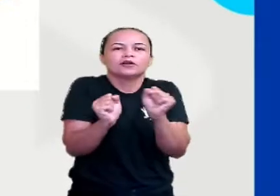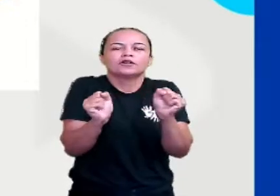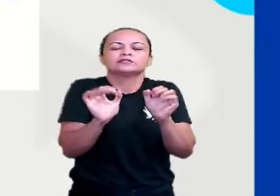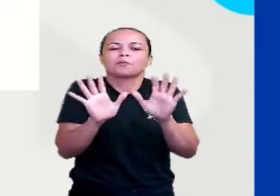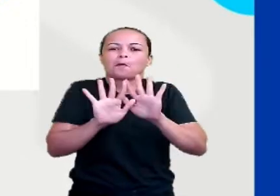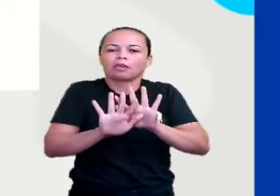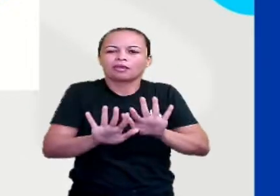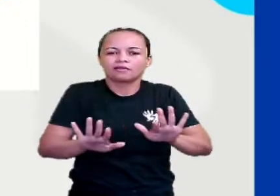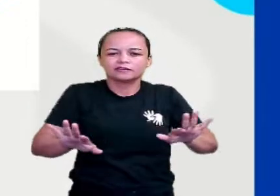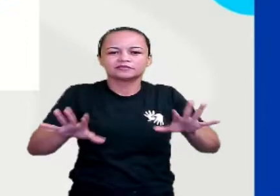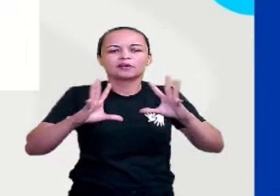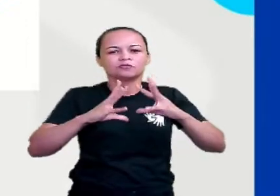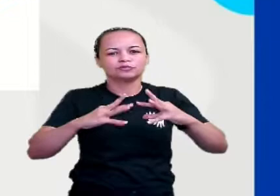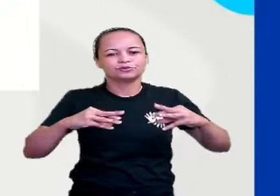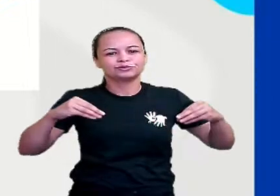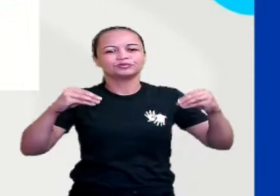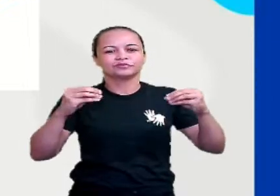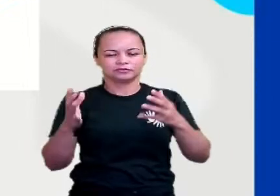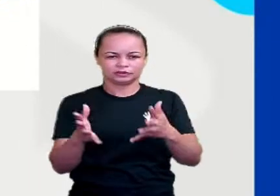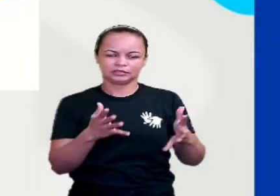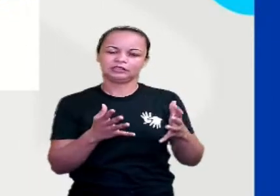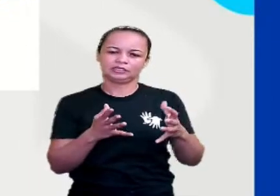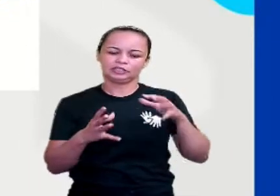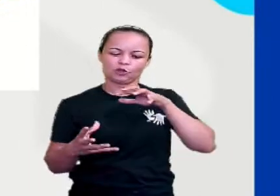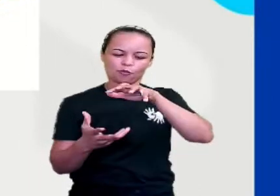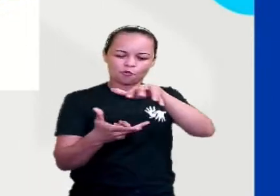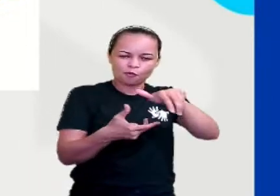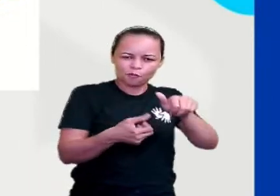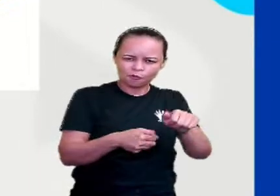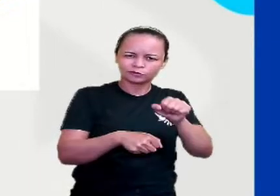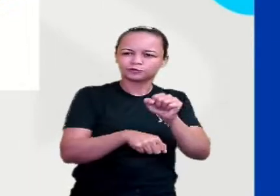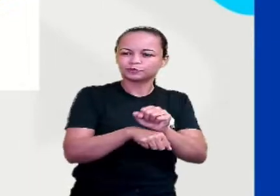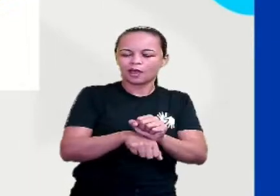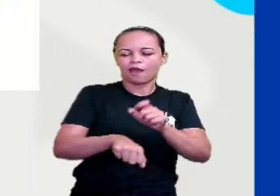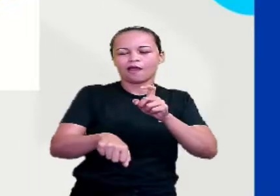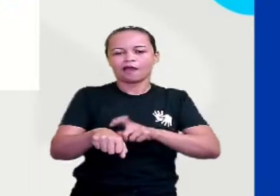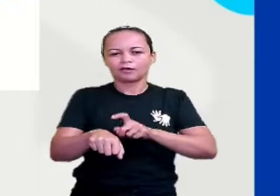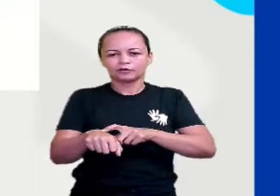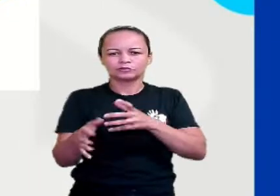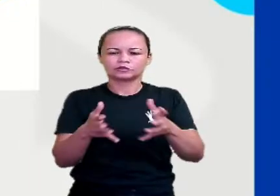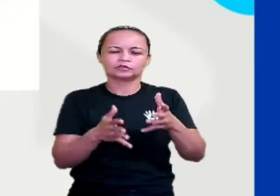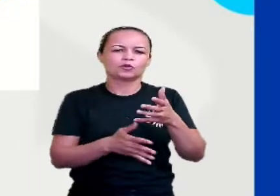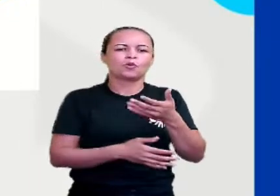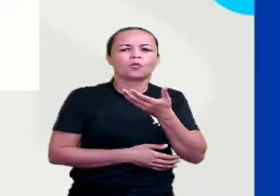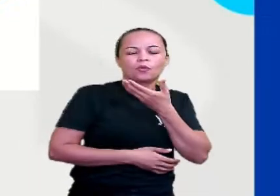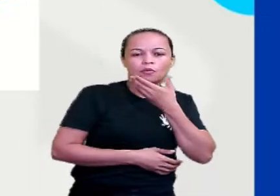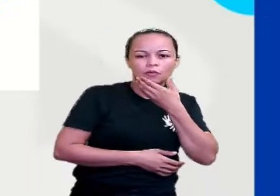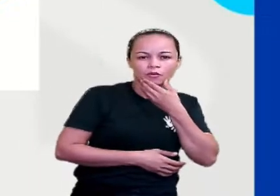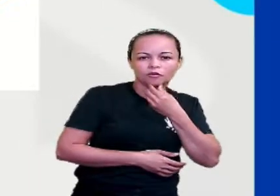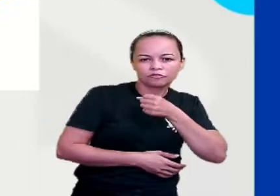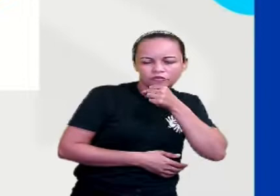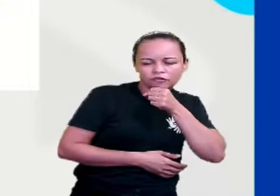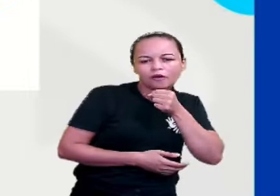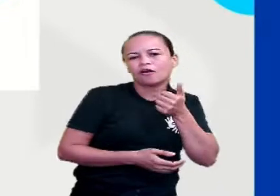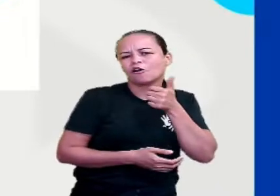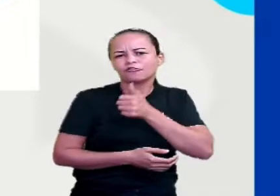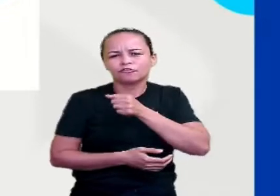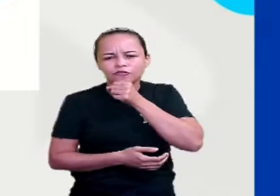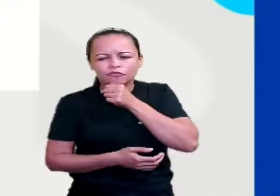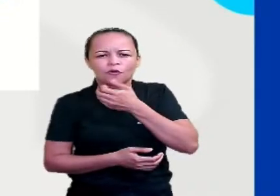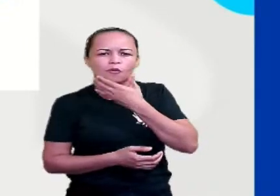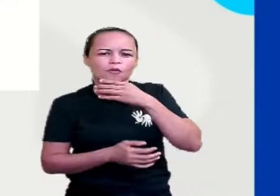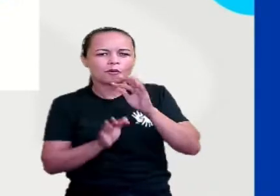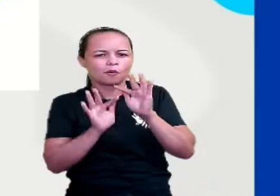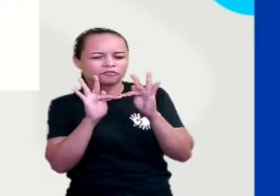O mundo inteiro descansa uma hora, né? Os avós, os pais, os parentes, os primos, o